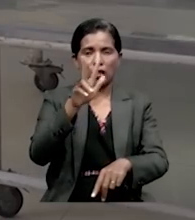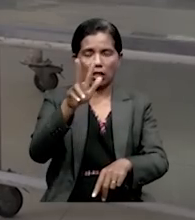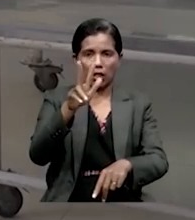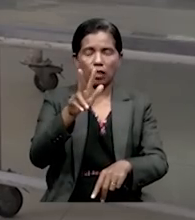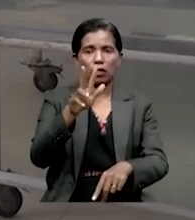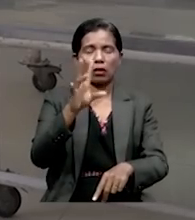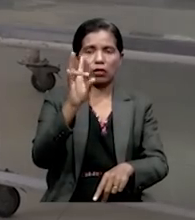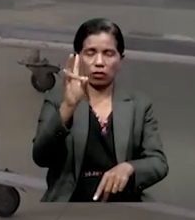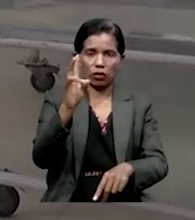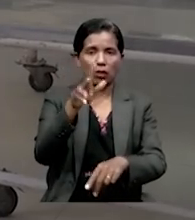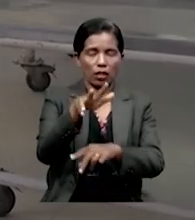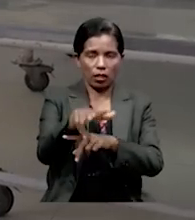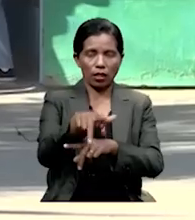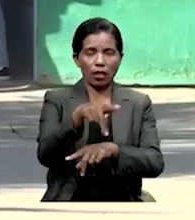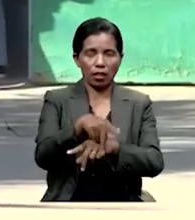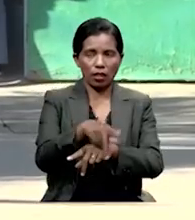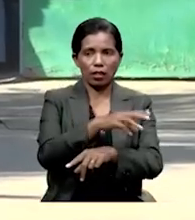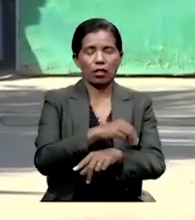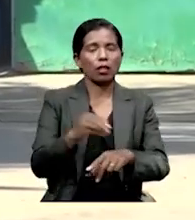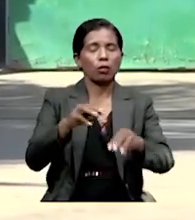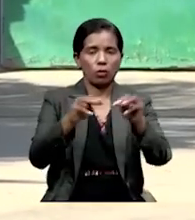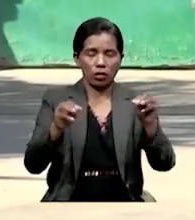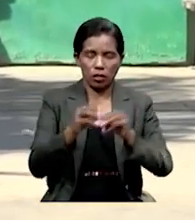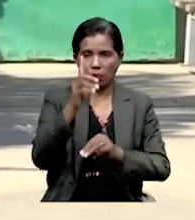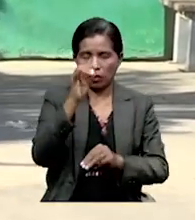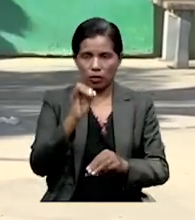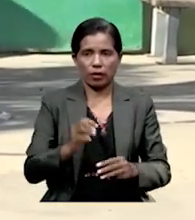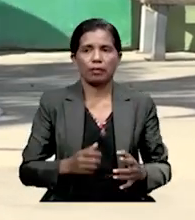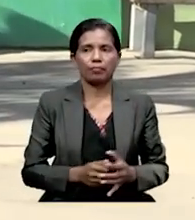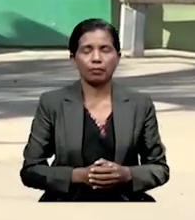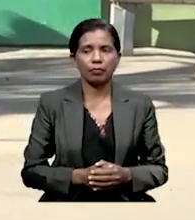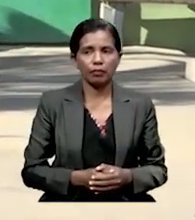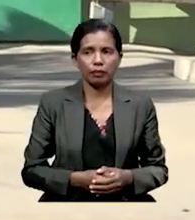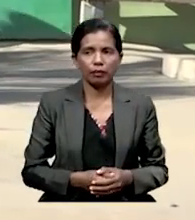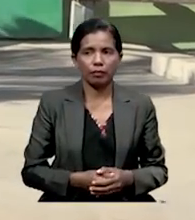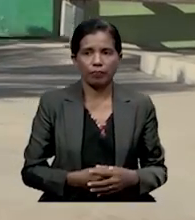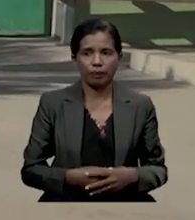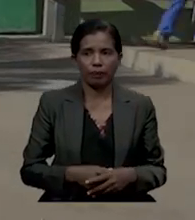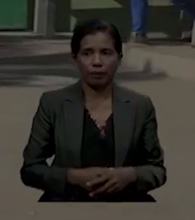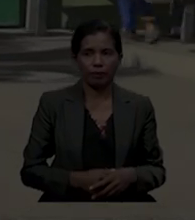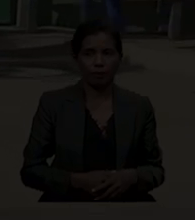a cela detenção comando PNTL município de Ili. Ilar Gusmão, Jacinto Fuca, GMN.